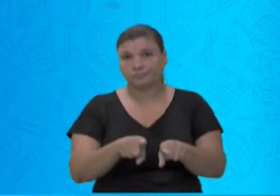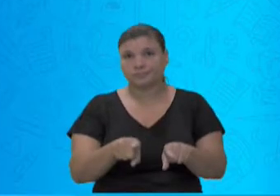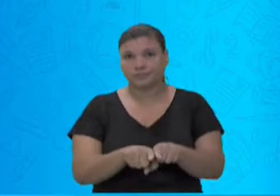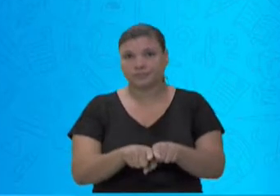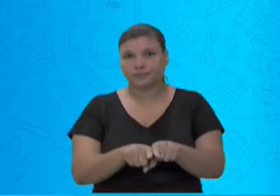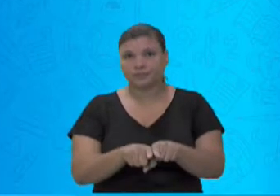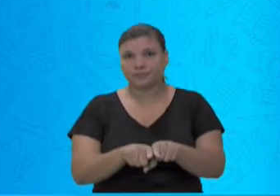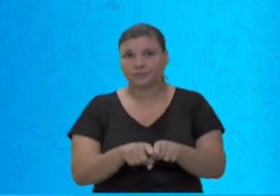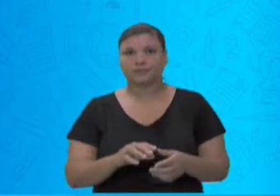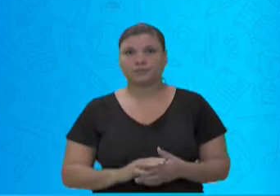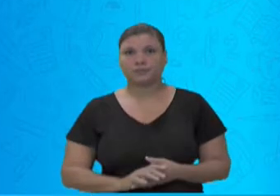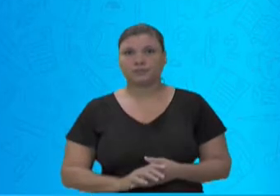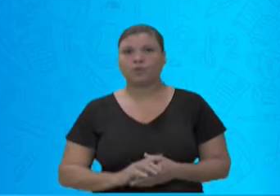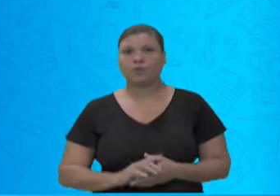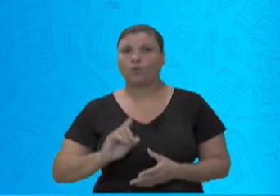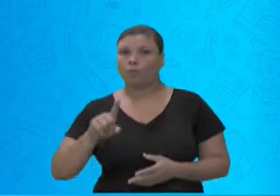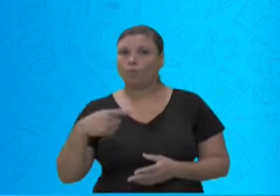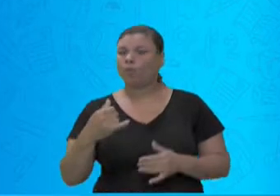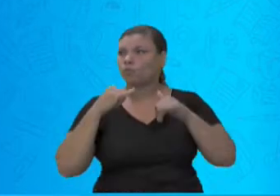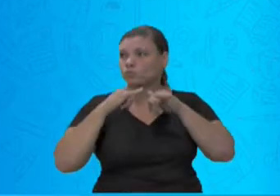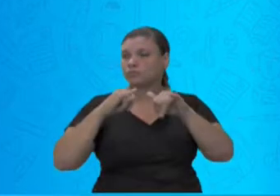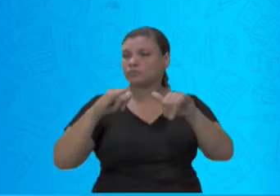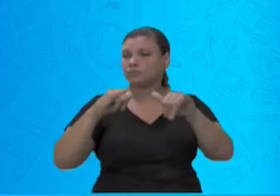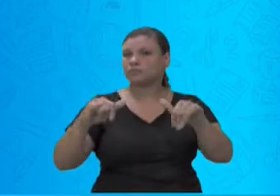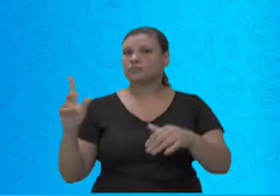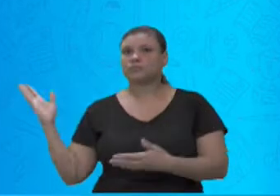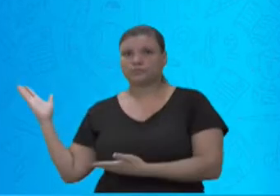uma outra informação.